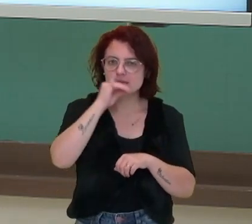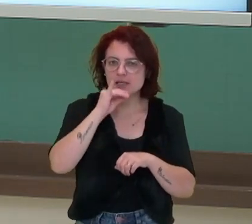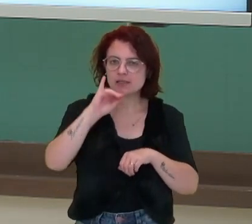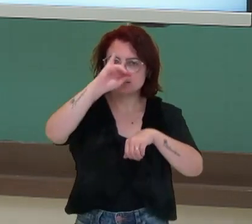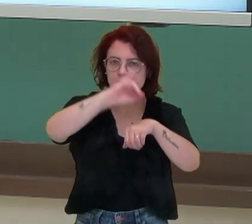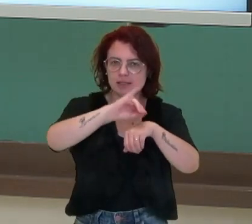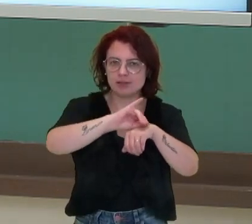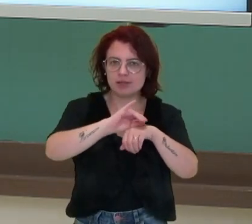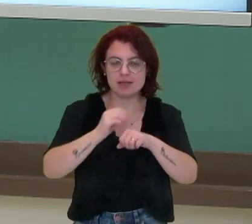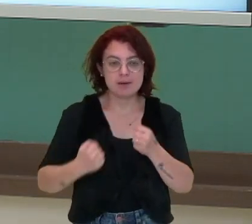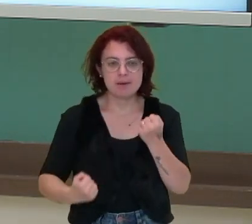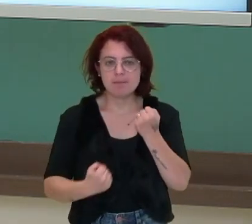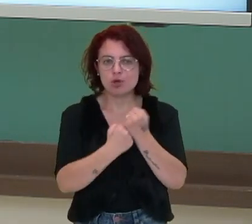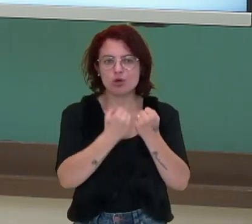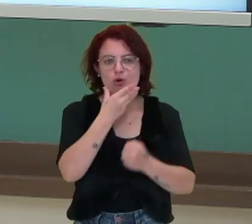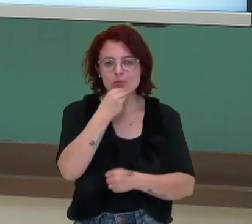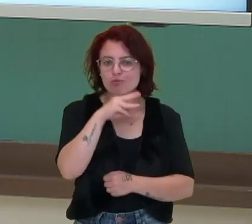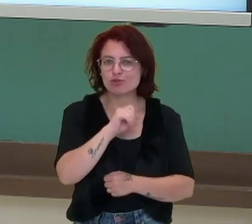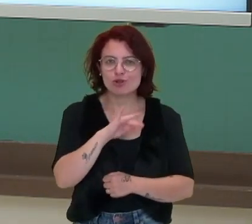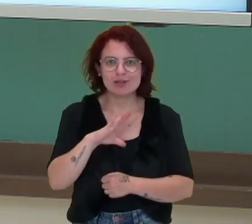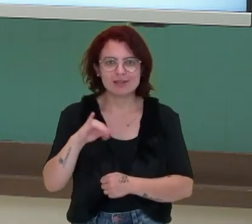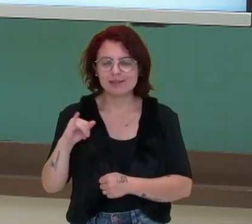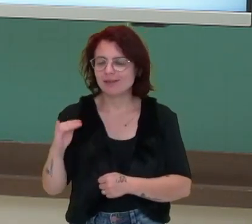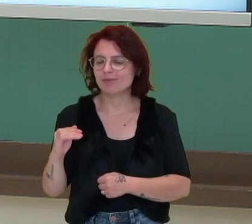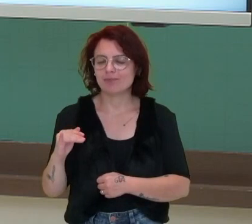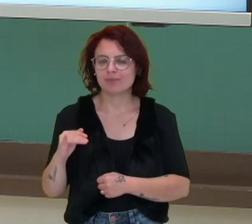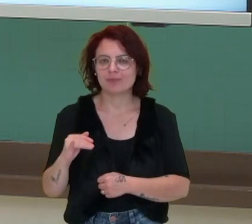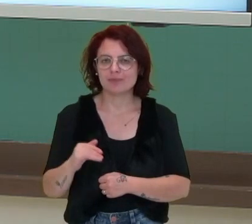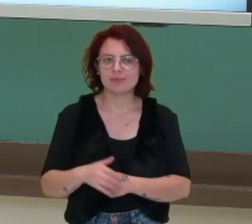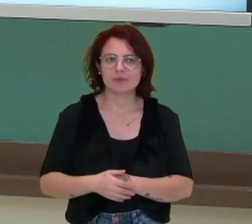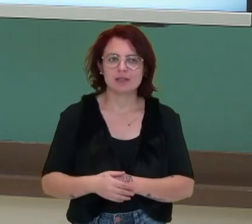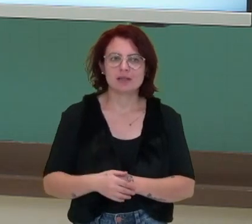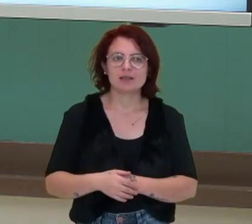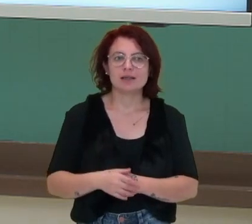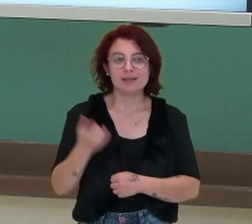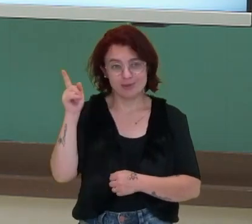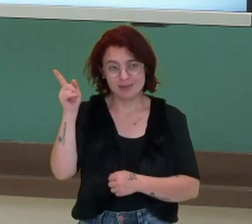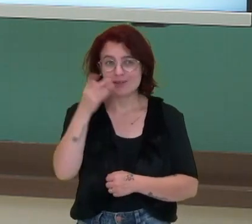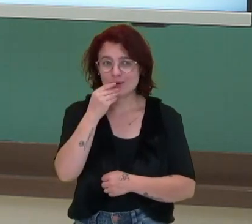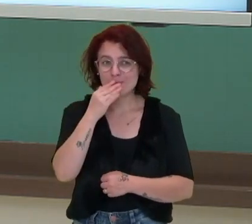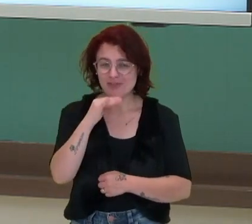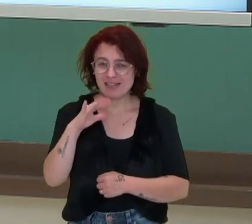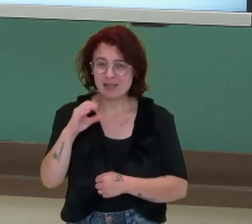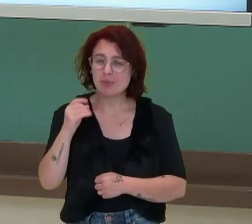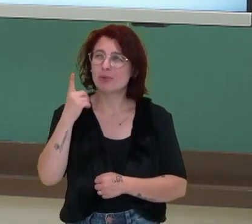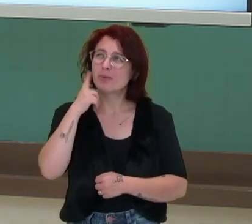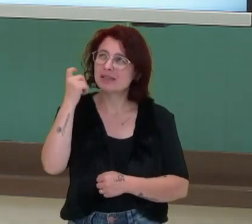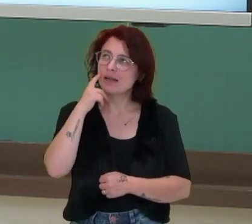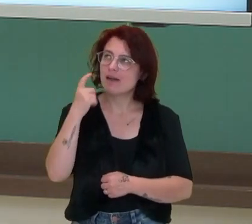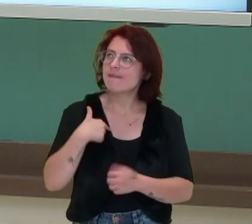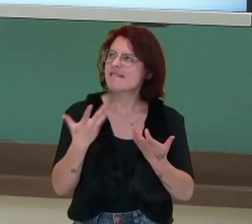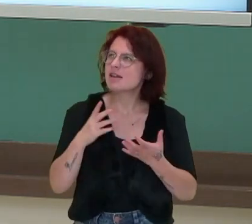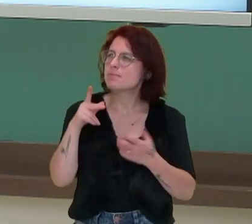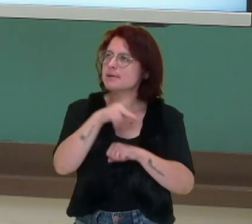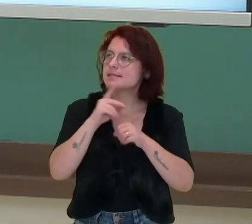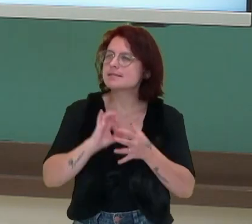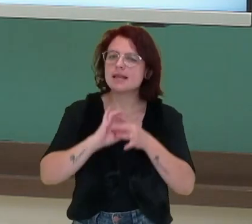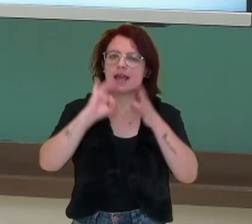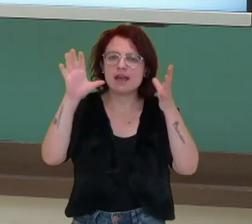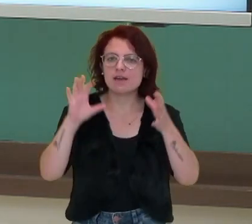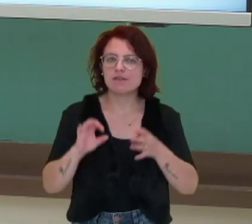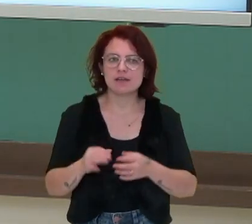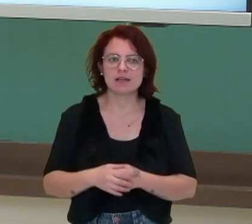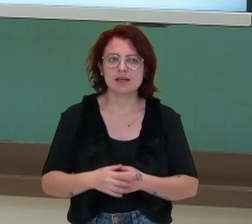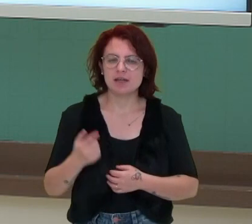seja, nessa época, antes da Primeira Guerra, Benito Mussolini, jornalista, ele começou com essas ideias de colocar um país livre, trazer exatamente aquela coisa do